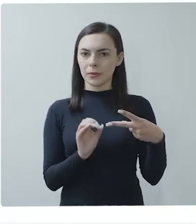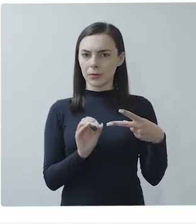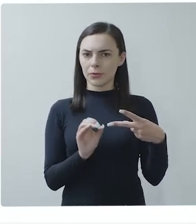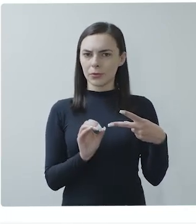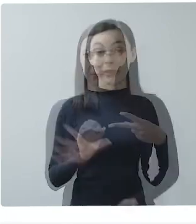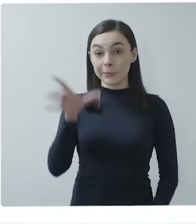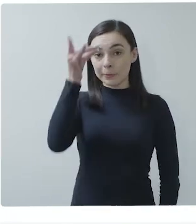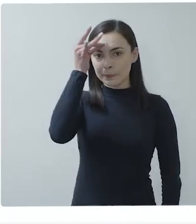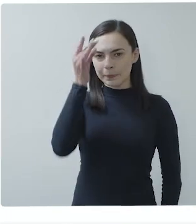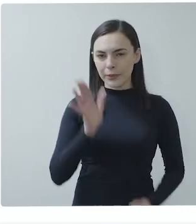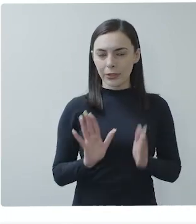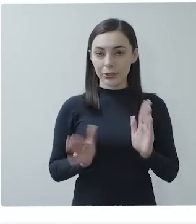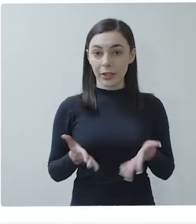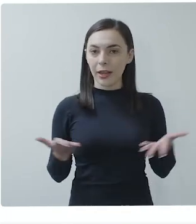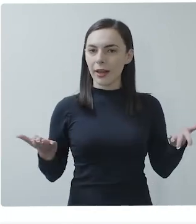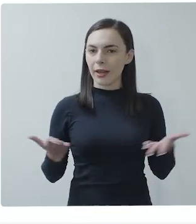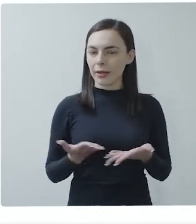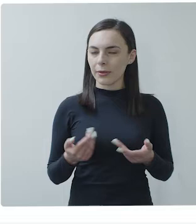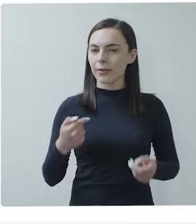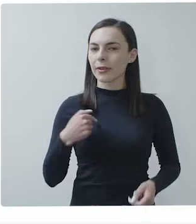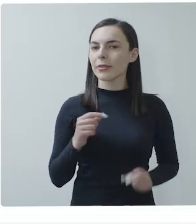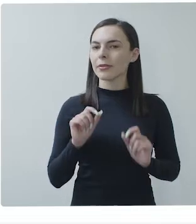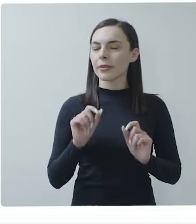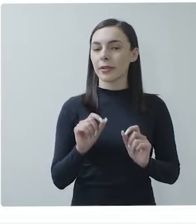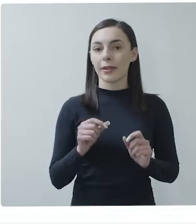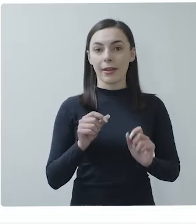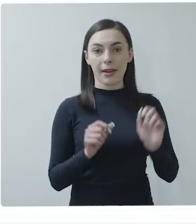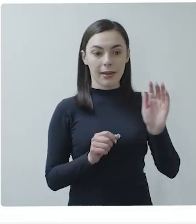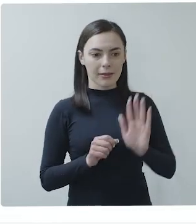Memorizaram, agora a professora vai cobrir as imagens.